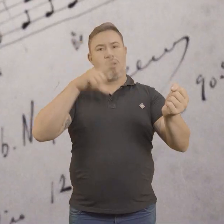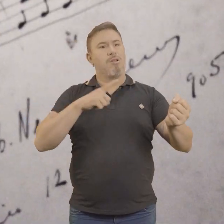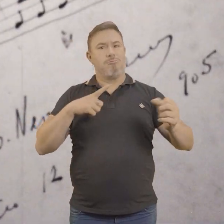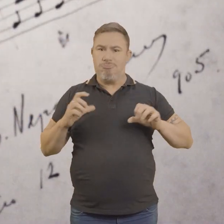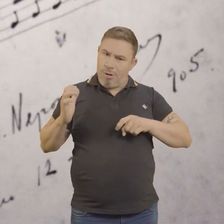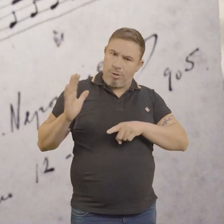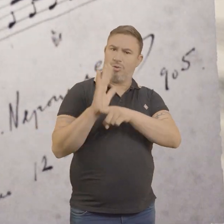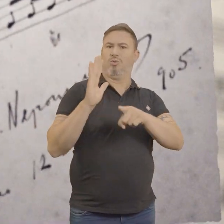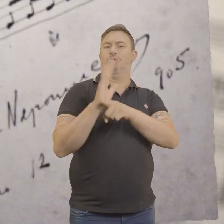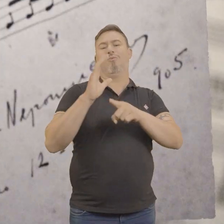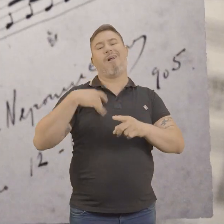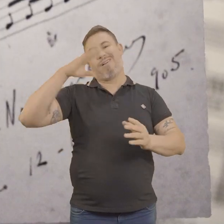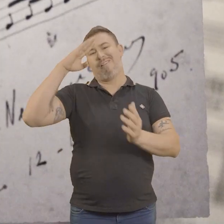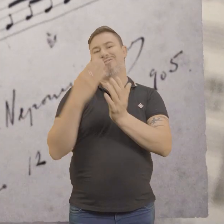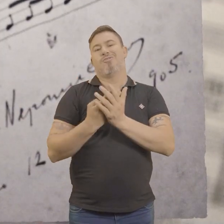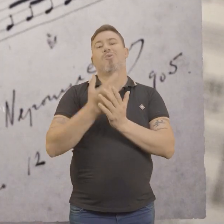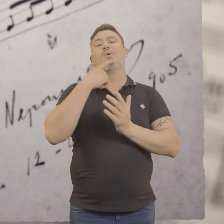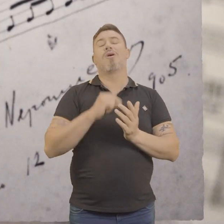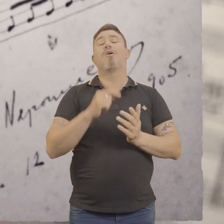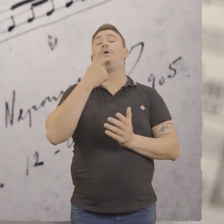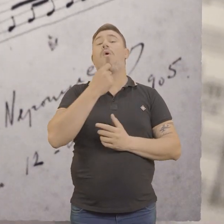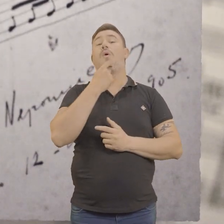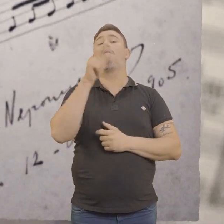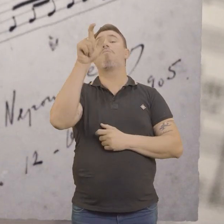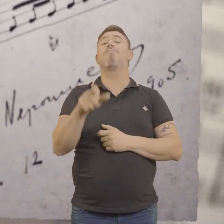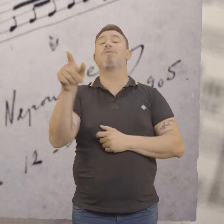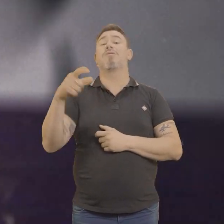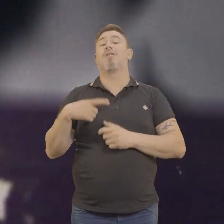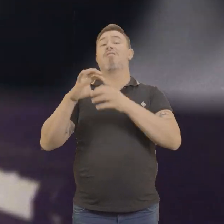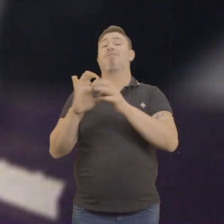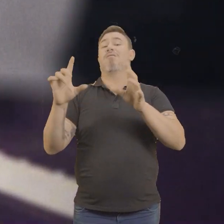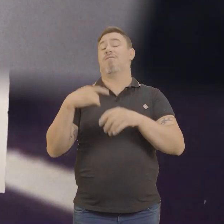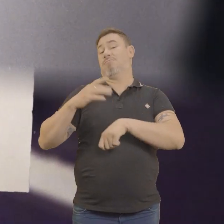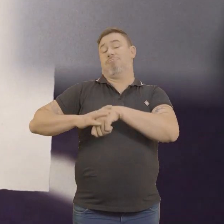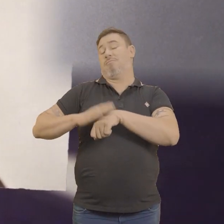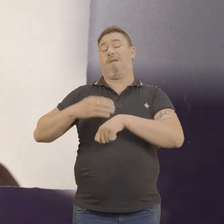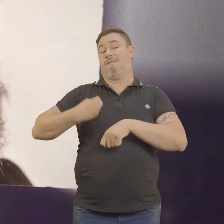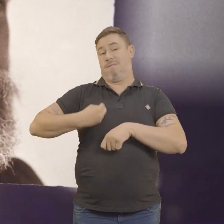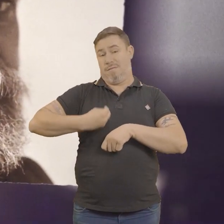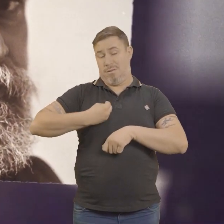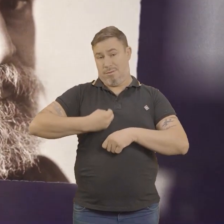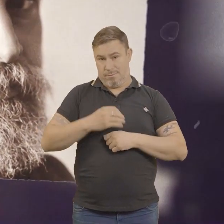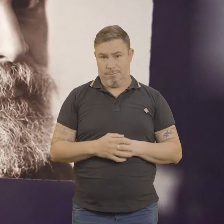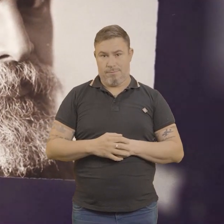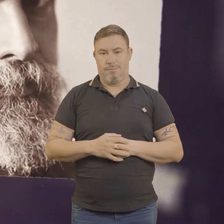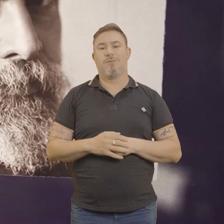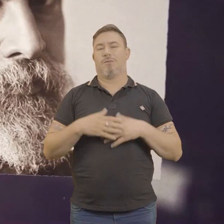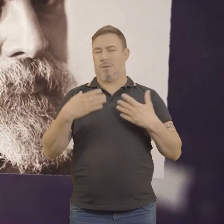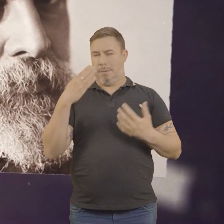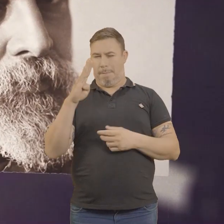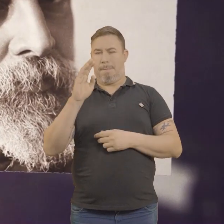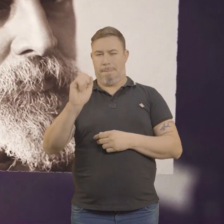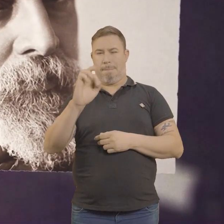que acreditam na liberdade e no homem como sujeito do seu destino e da sua história. Quando, a pedido do Barão de Studart, escreveu